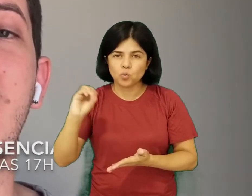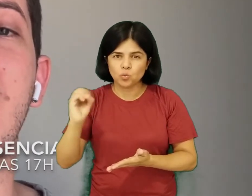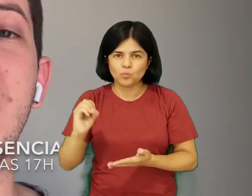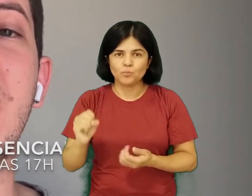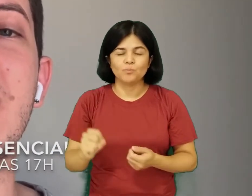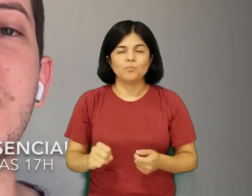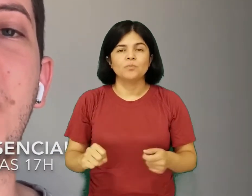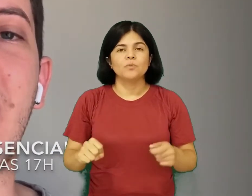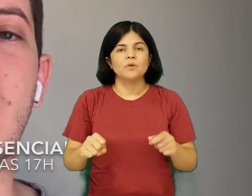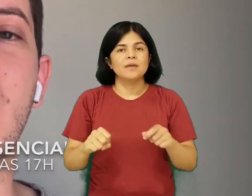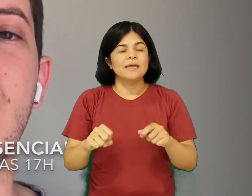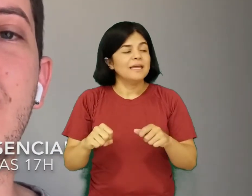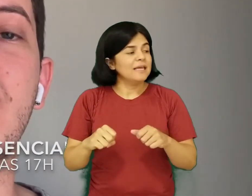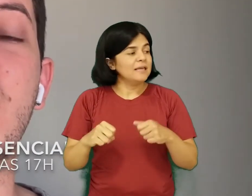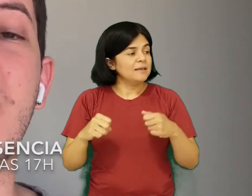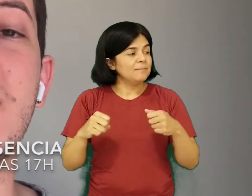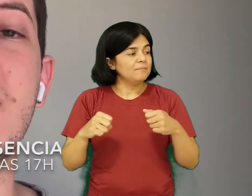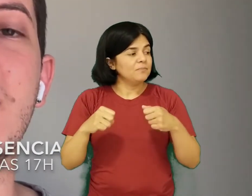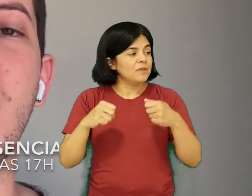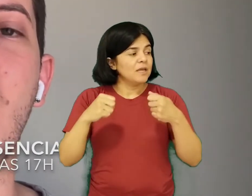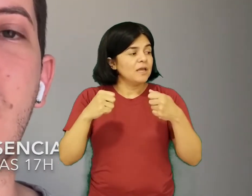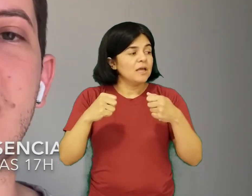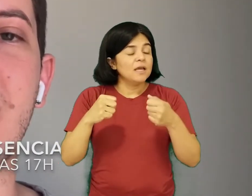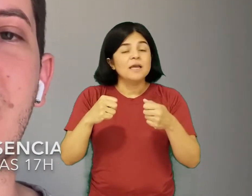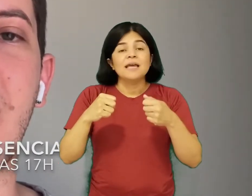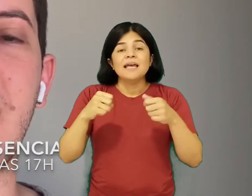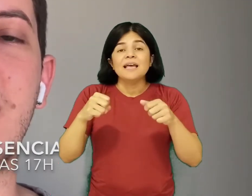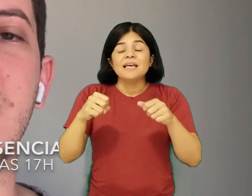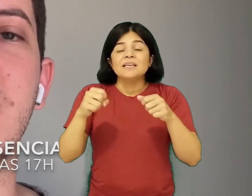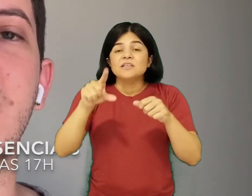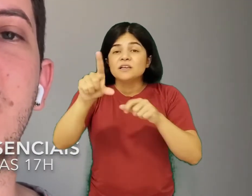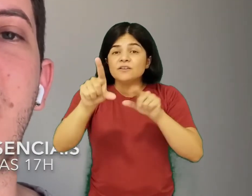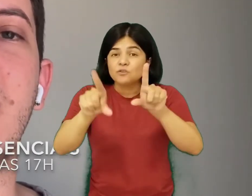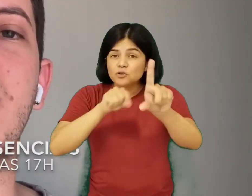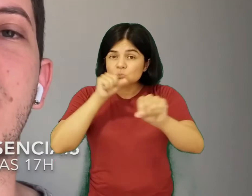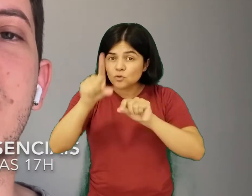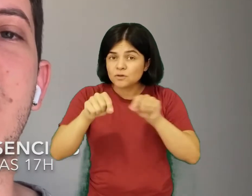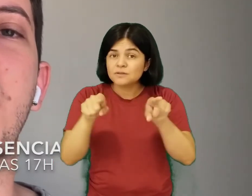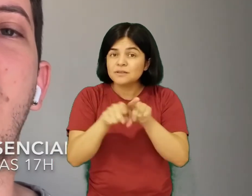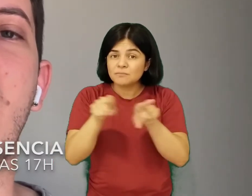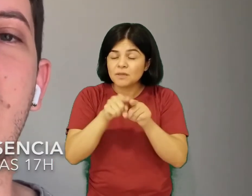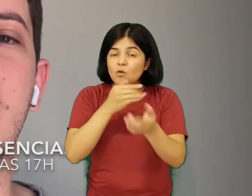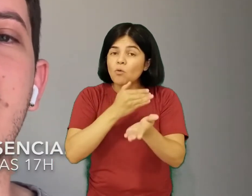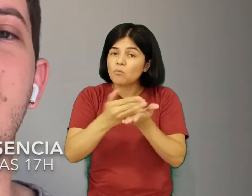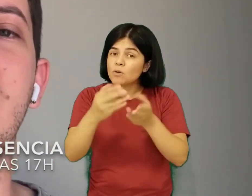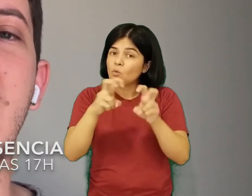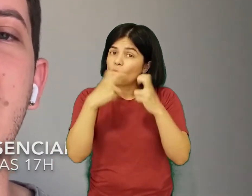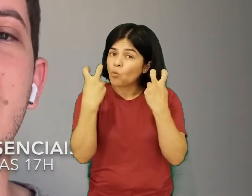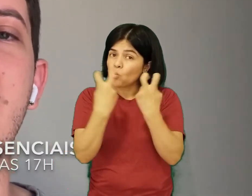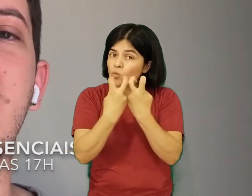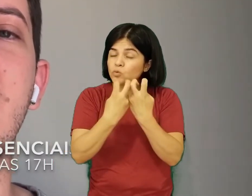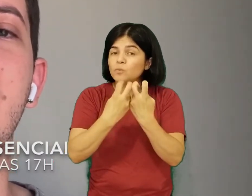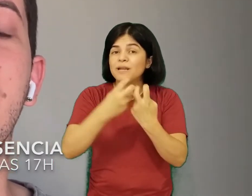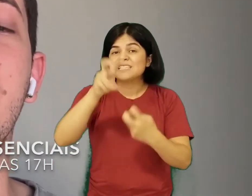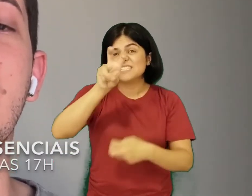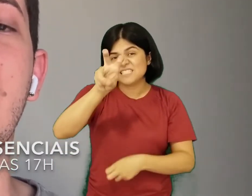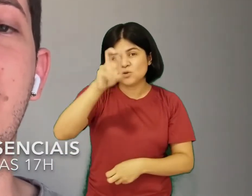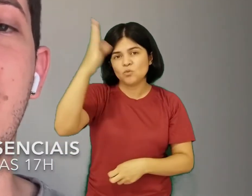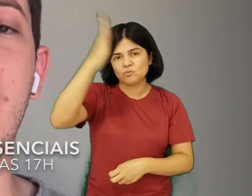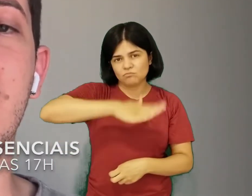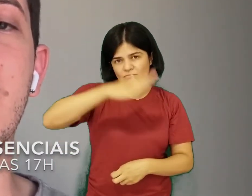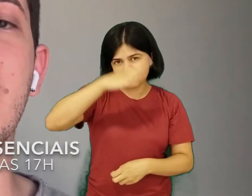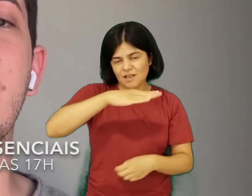também antecipar os cultos para as 5 horas da tarde, para que todas as portas e janelas da igreja